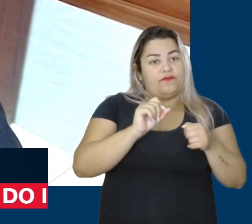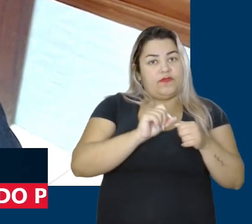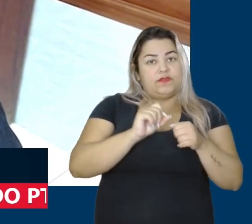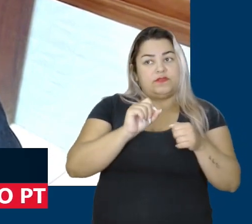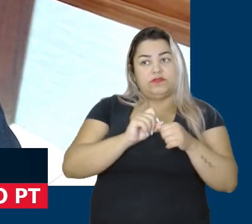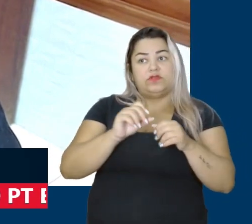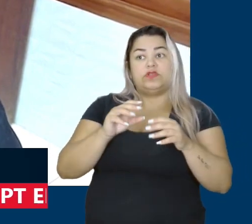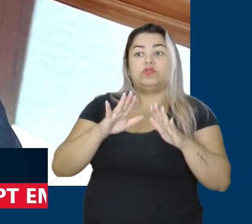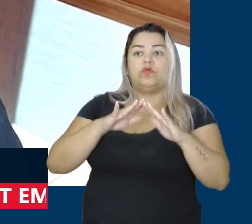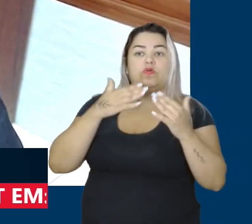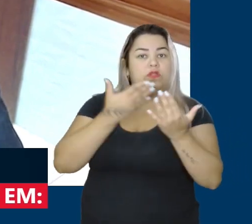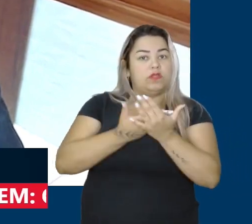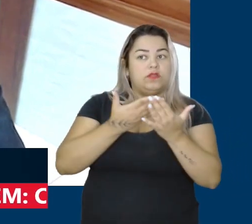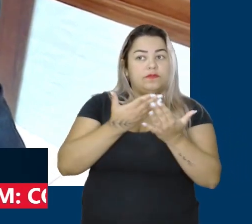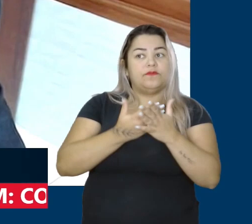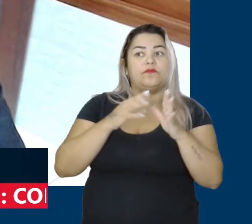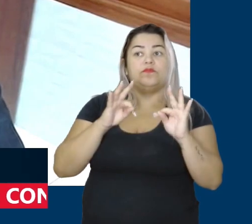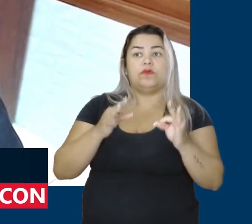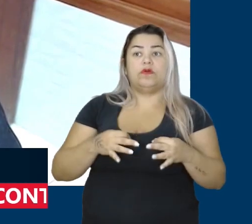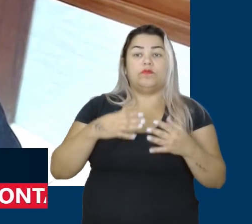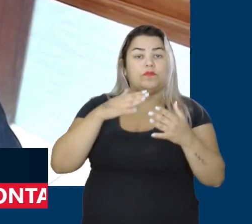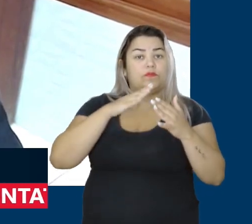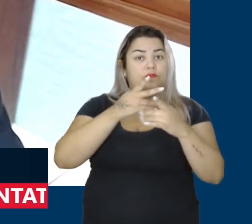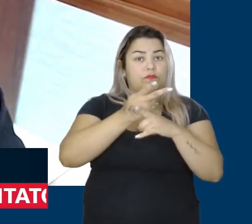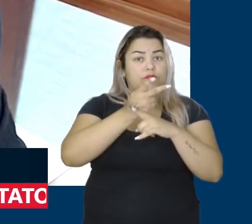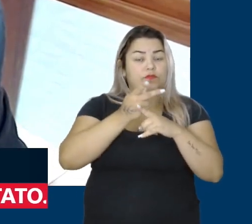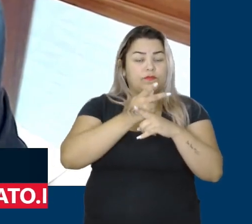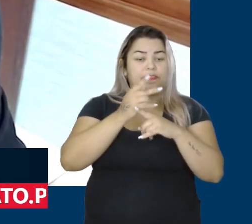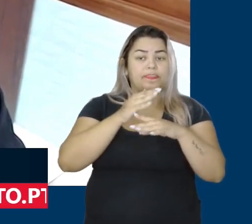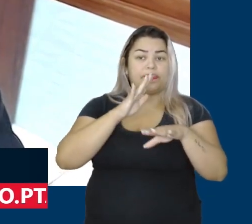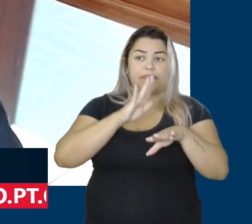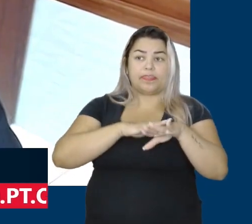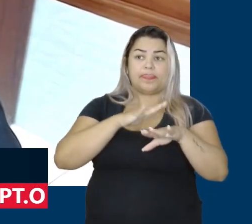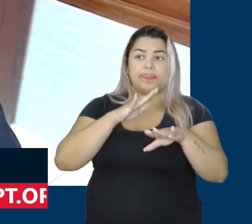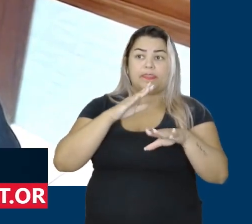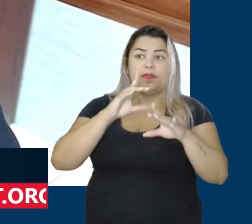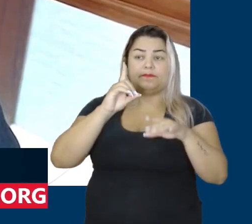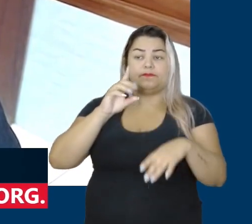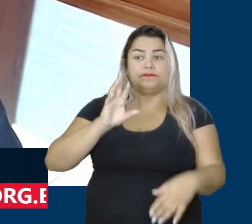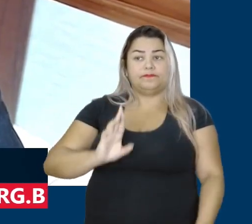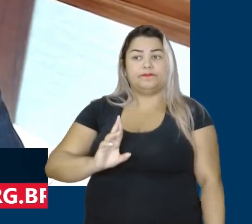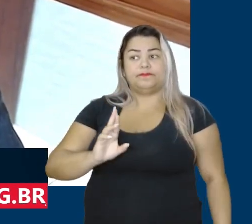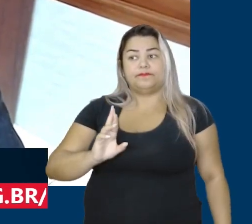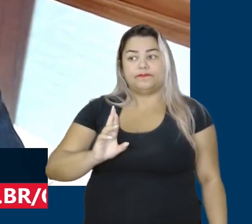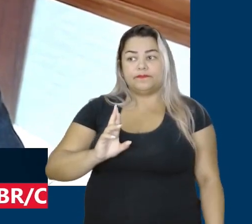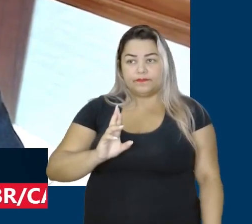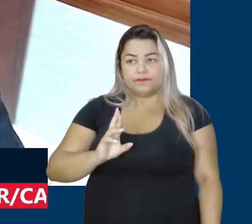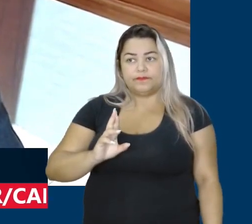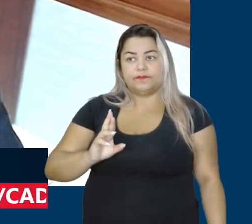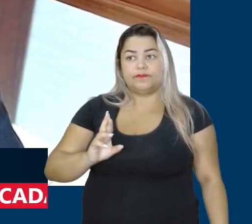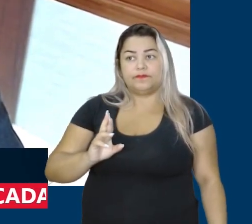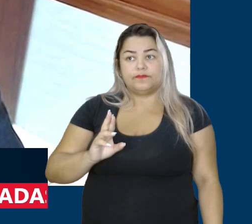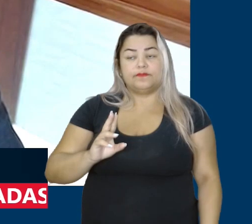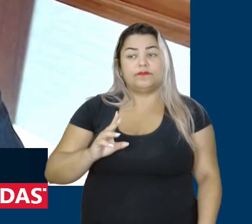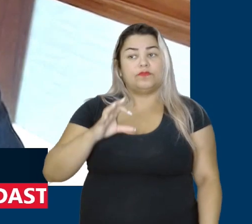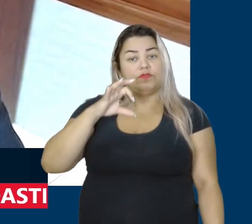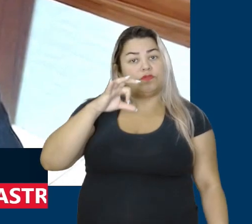escolas técnicas e buscando, claro, mais na frente, o próprio doutorado, né? Mas são passos.